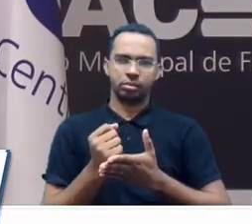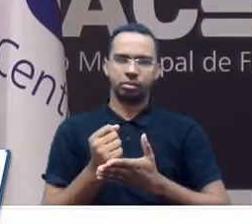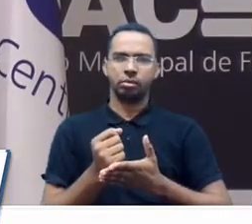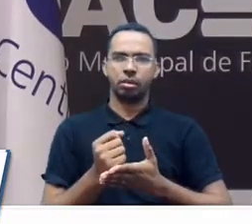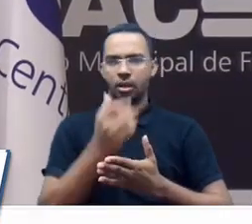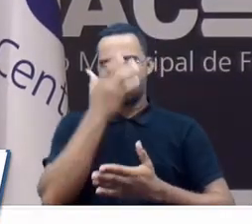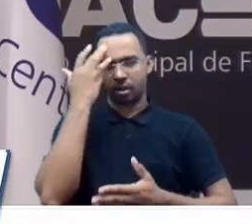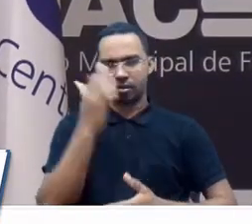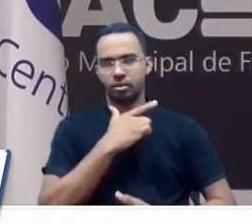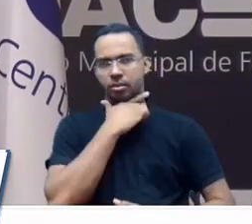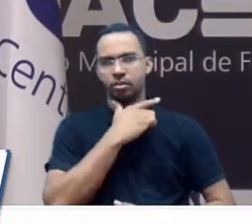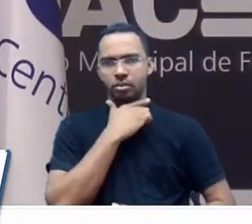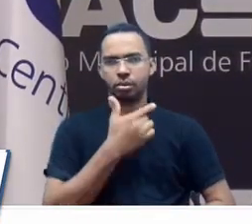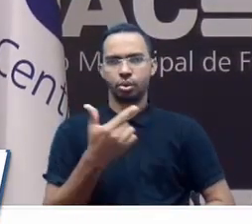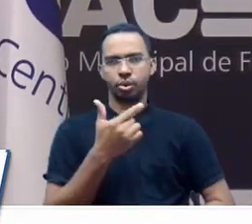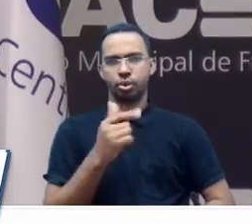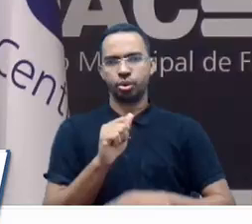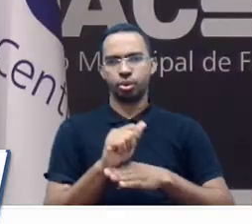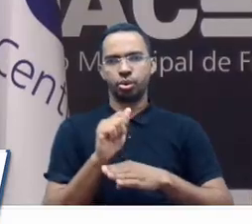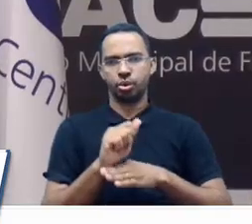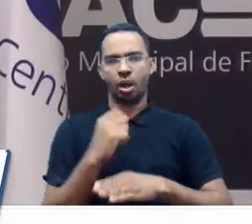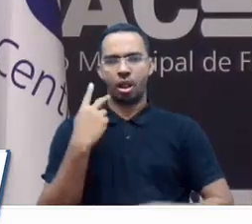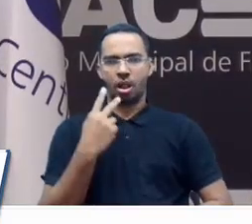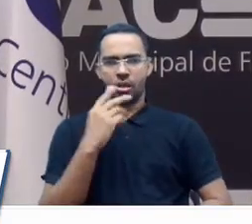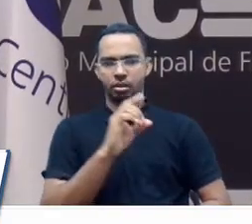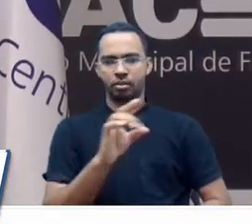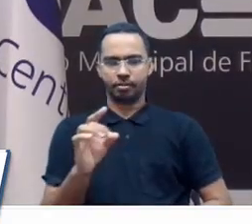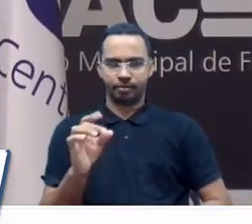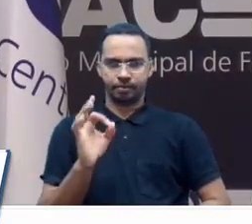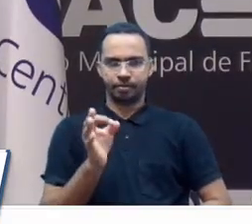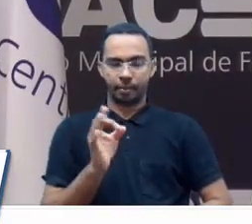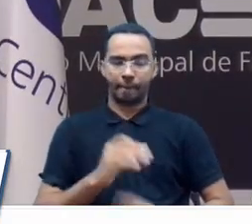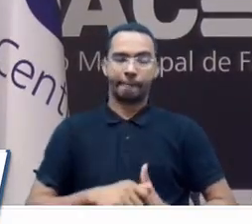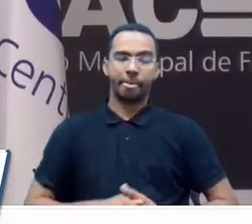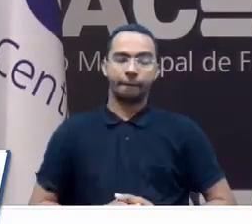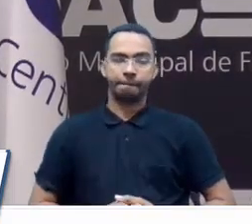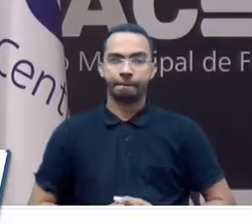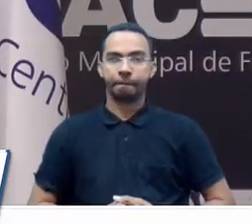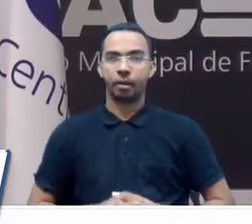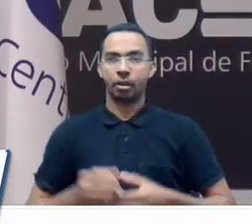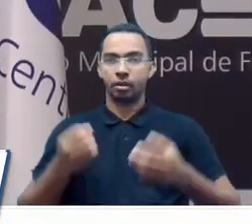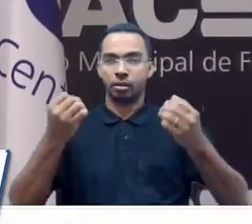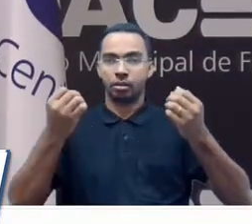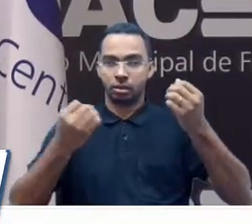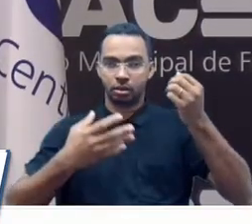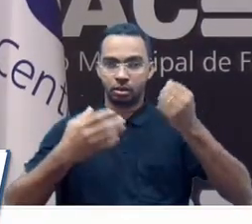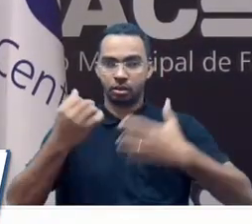de segundo assessor para os vereadores. Bom, vamos lá. Queria explicar alguns detalhes para